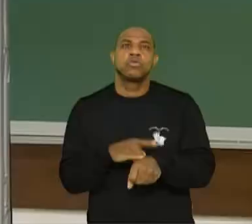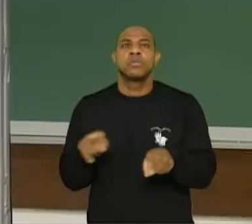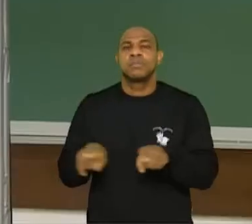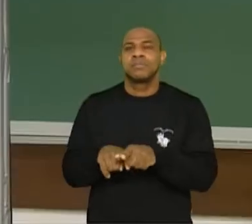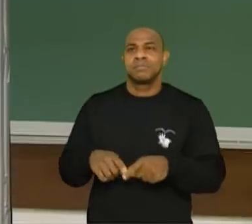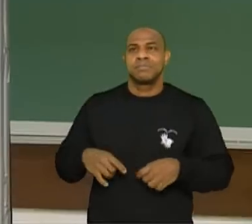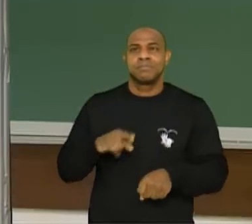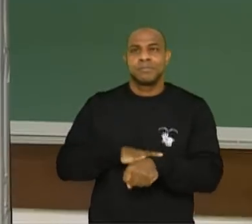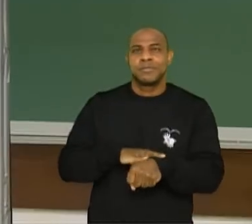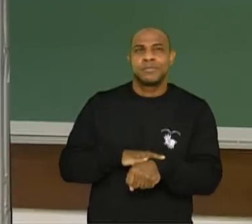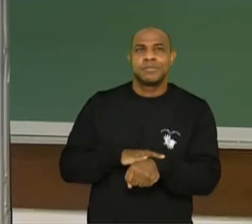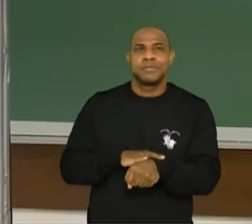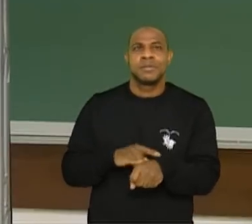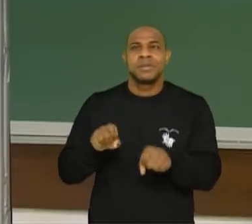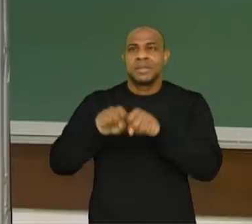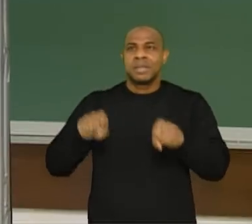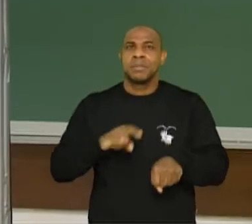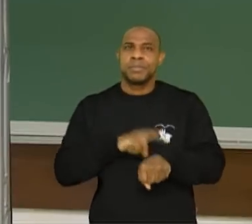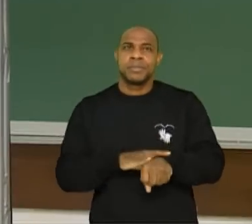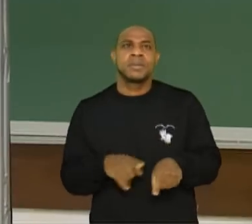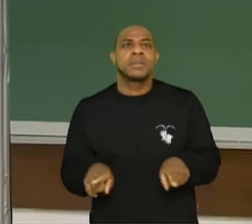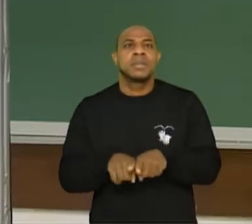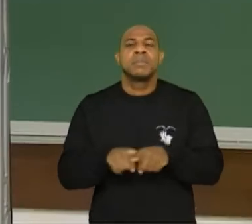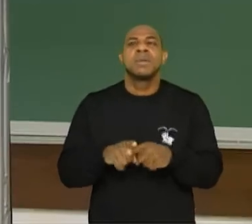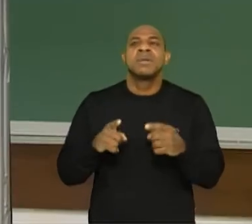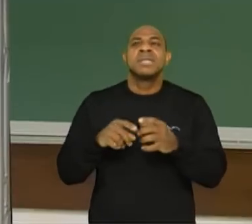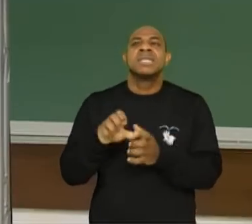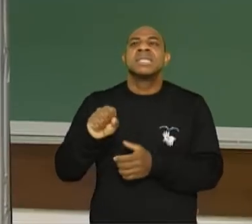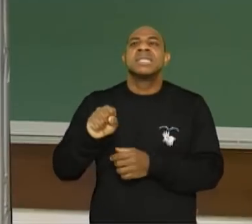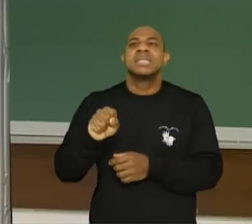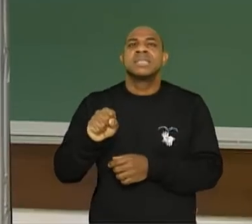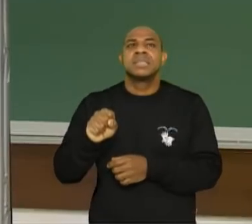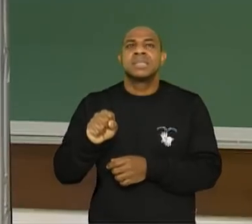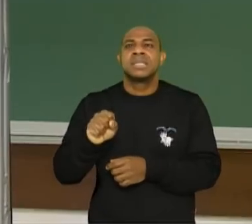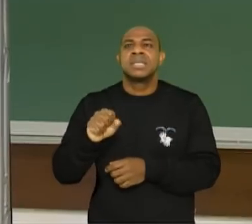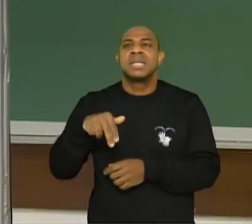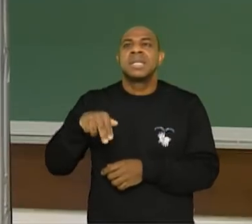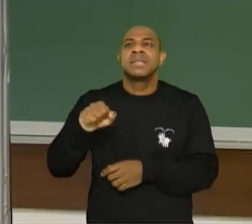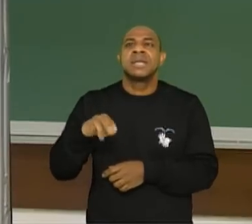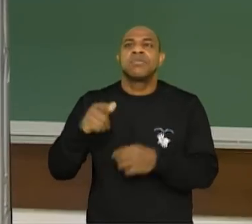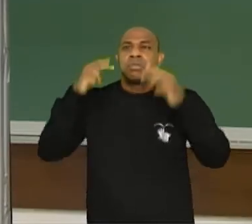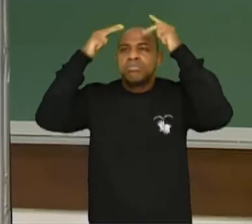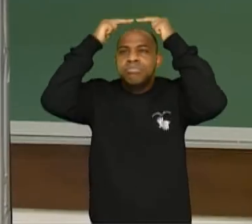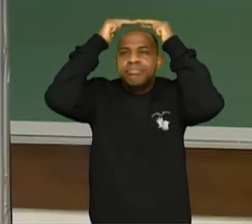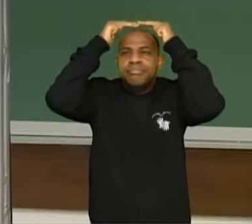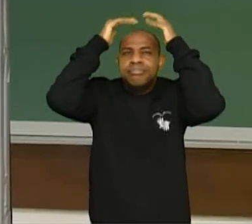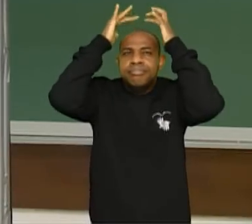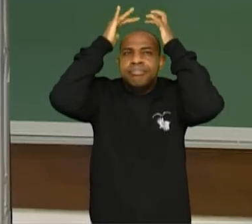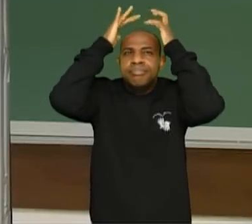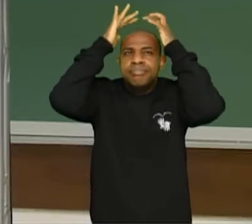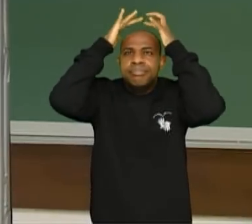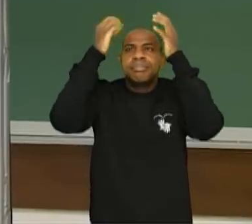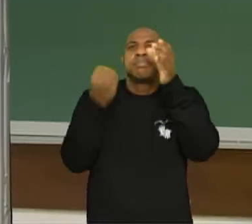e tal. E sistema nervoso, né? Formado pelo cérebro, pelo cerebelo, né?